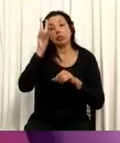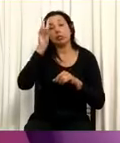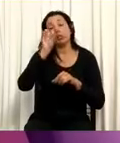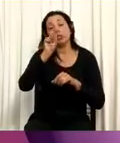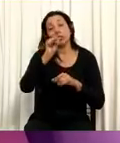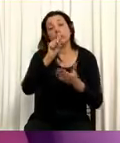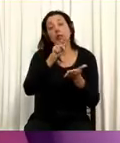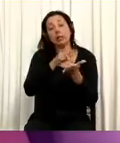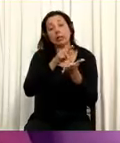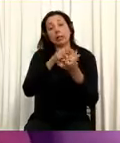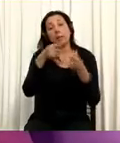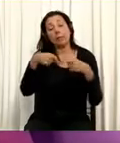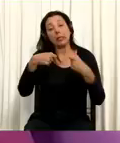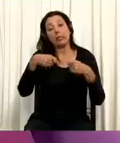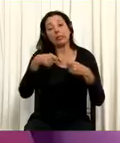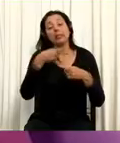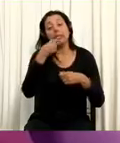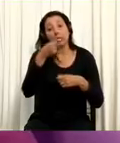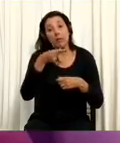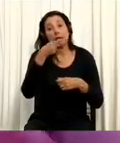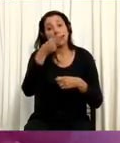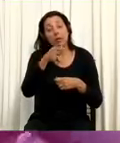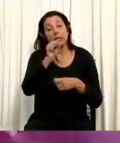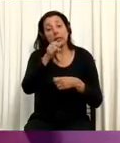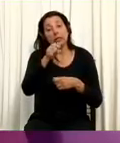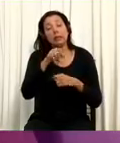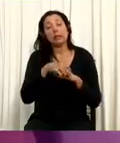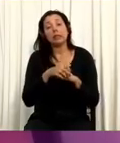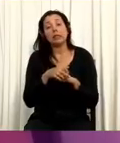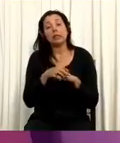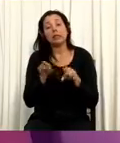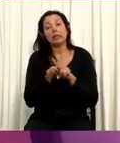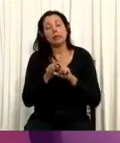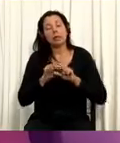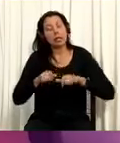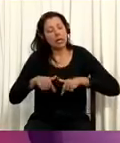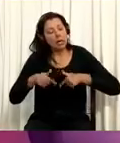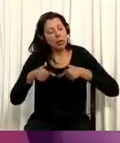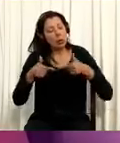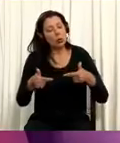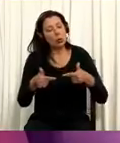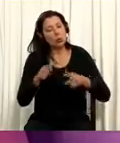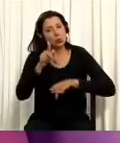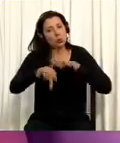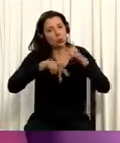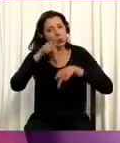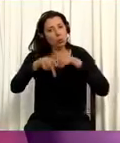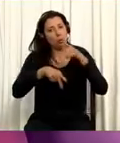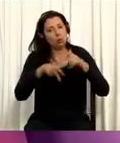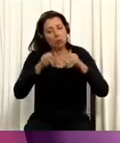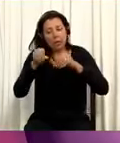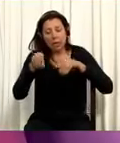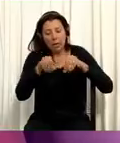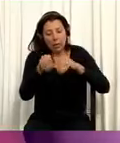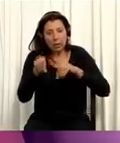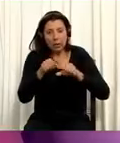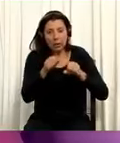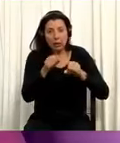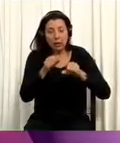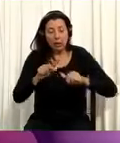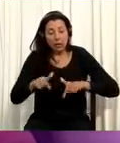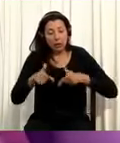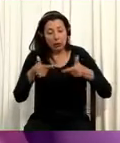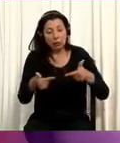realmente ser dita, e é a luta do povo pela terra, né? A luta